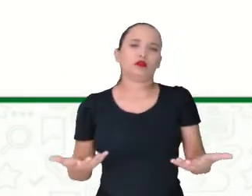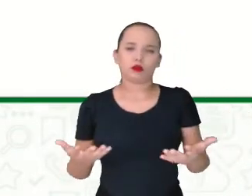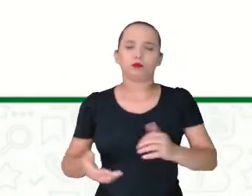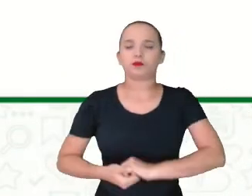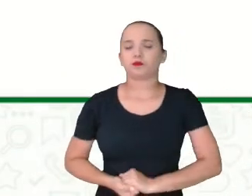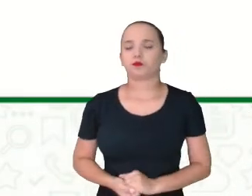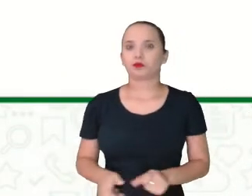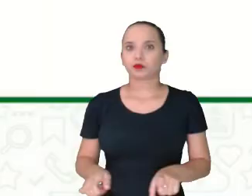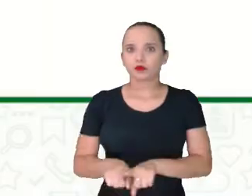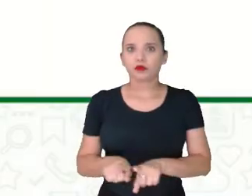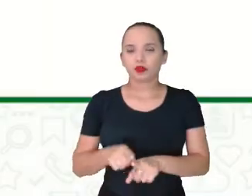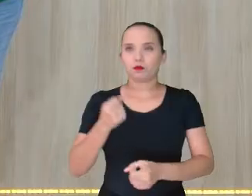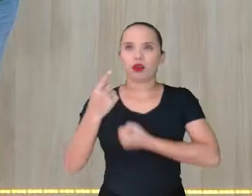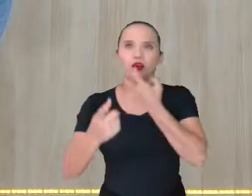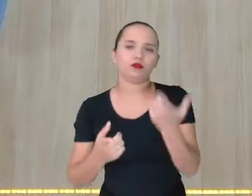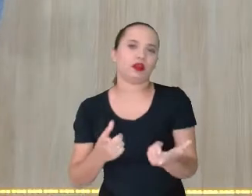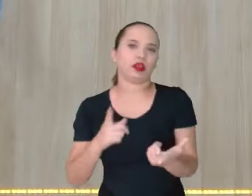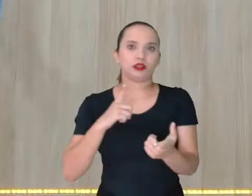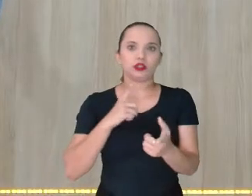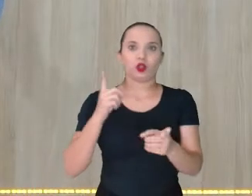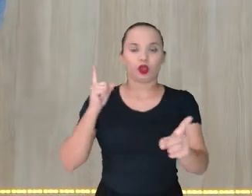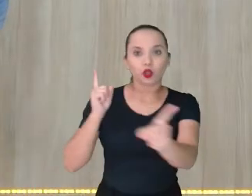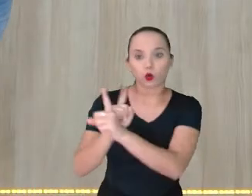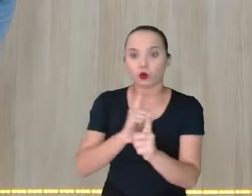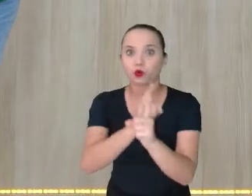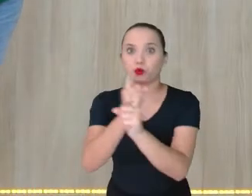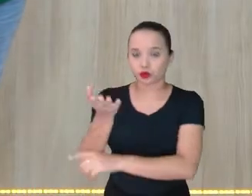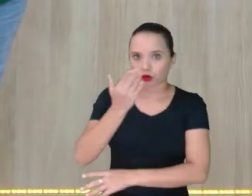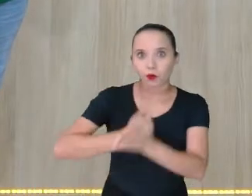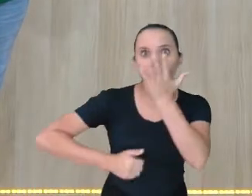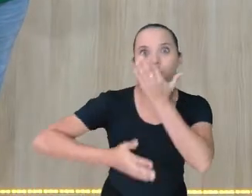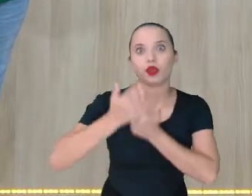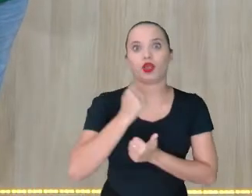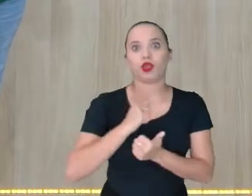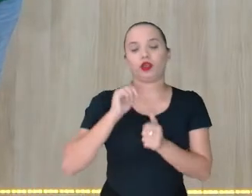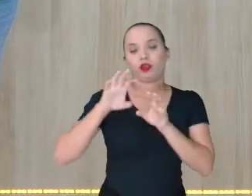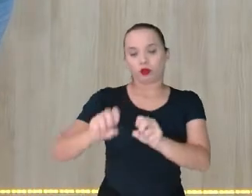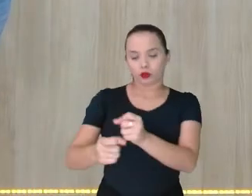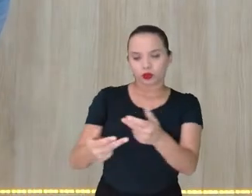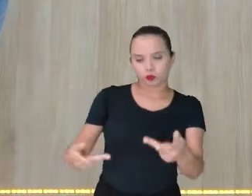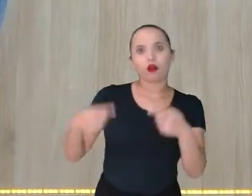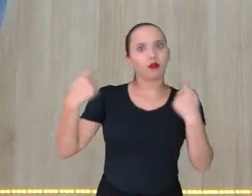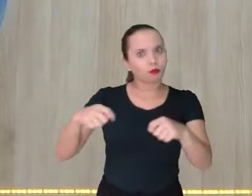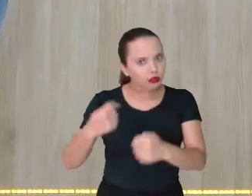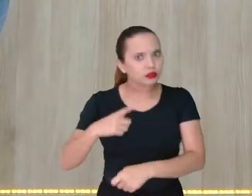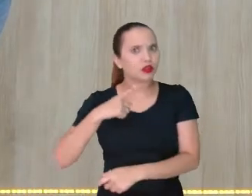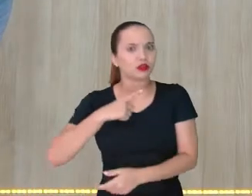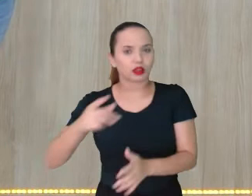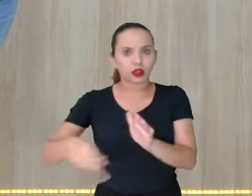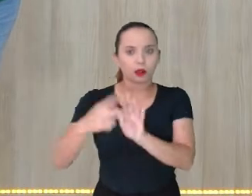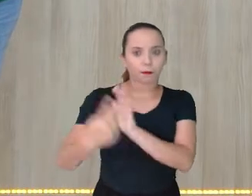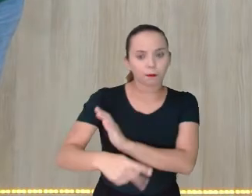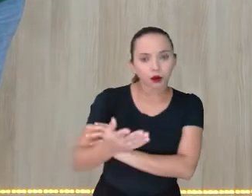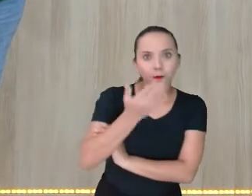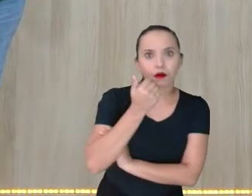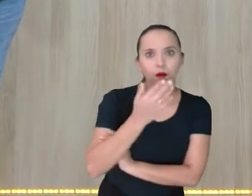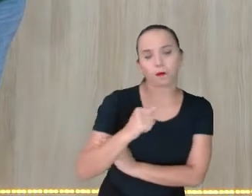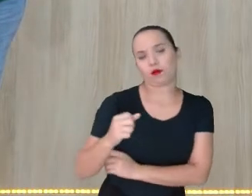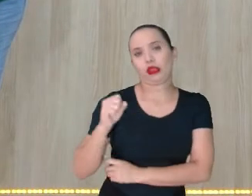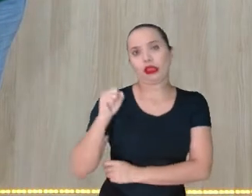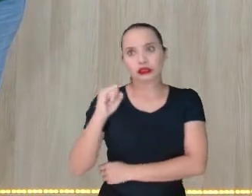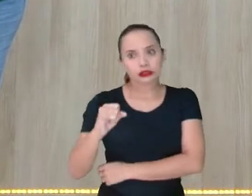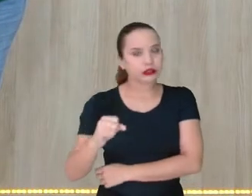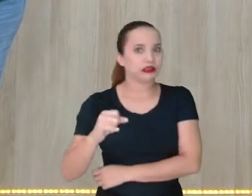com que também ela encontre alimento, né? Então, aquele animal, aquele ser vivo, precisa encontrar seu próprio alimento. Se ele não é um